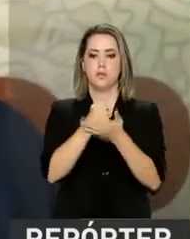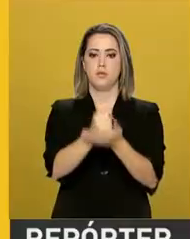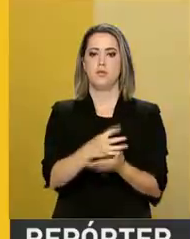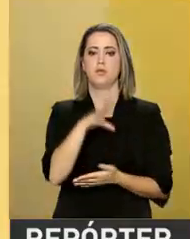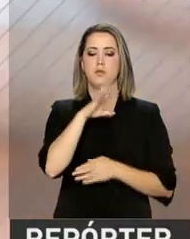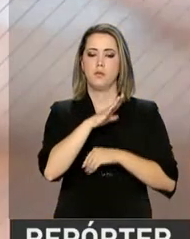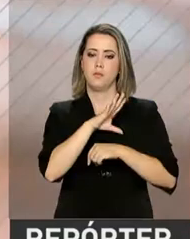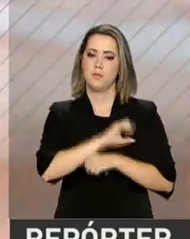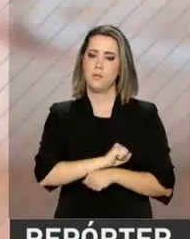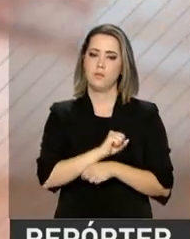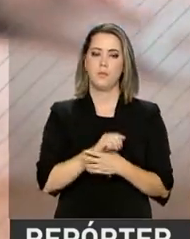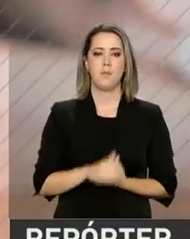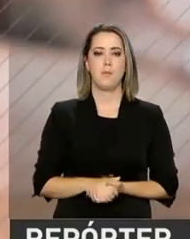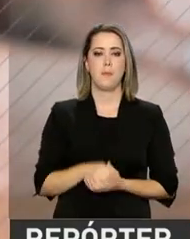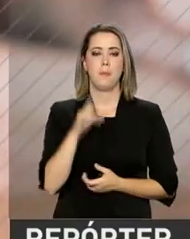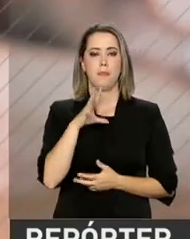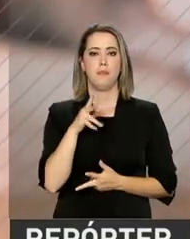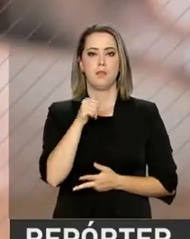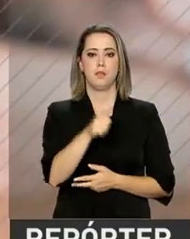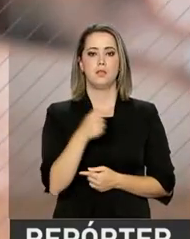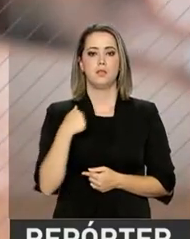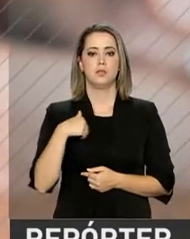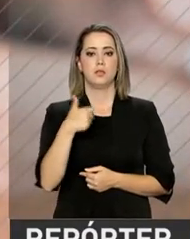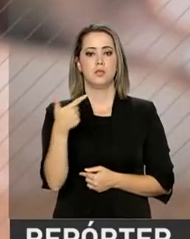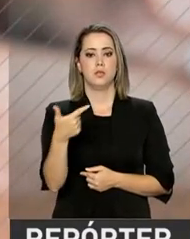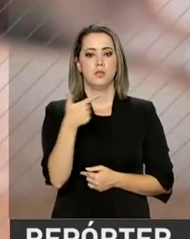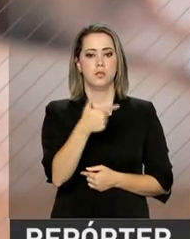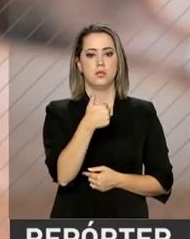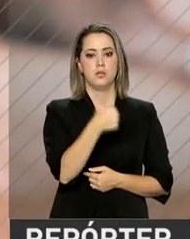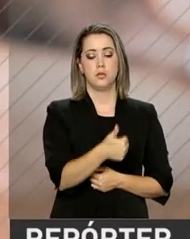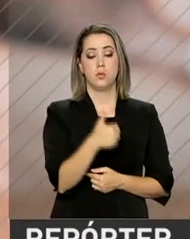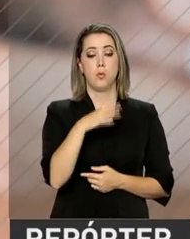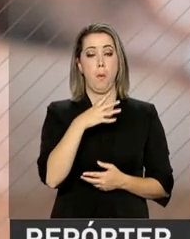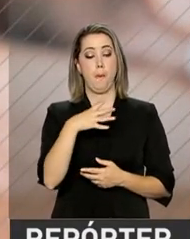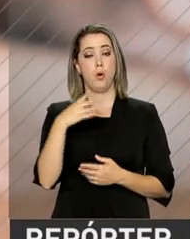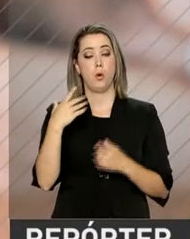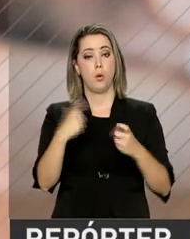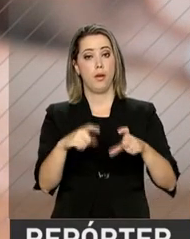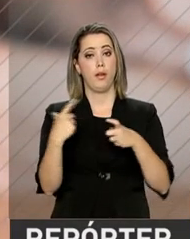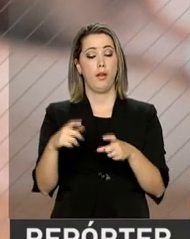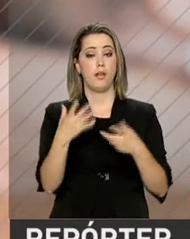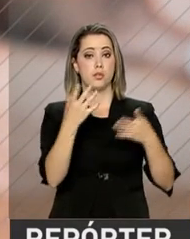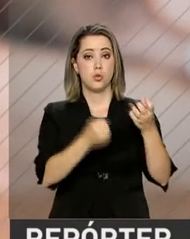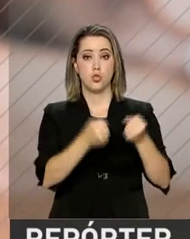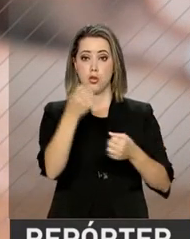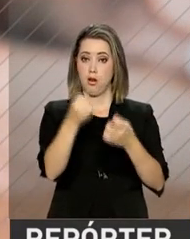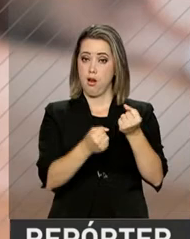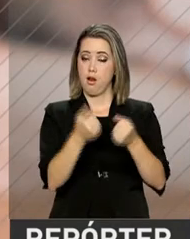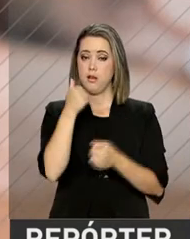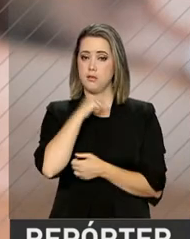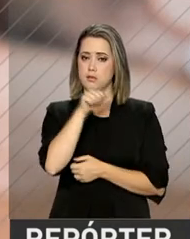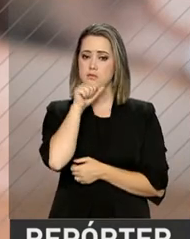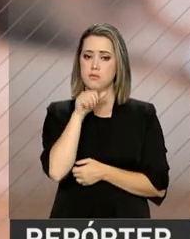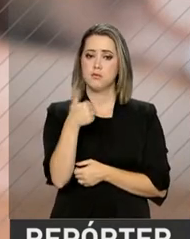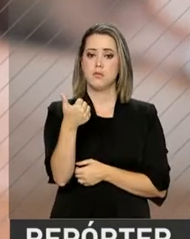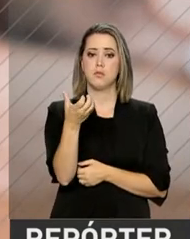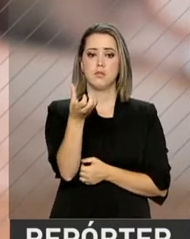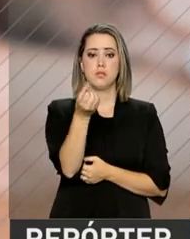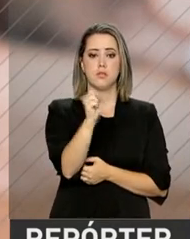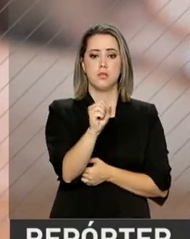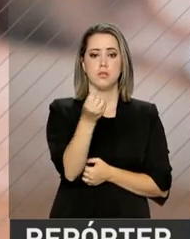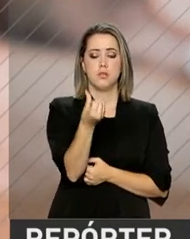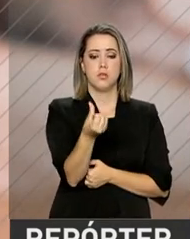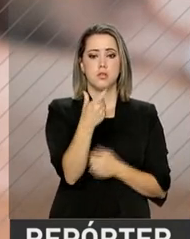amor o brasil tem ao todo 221 bancos de leite materno e 186 postos de